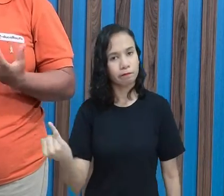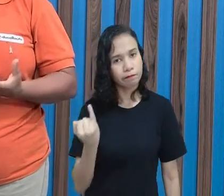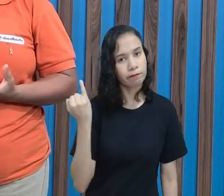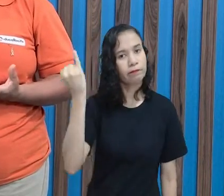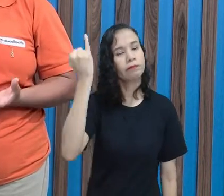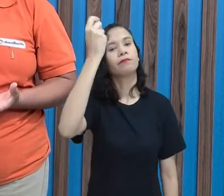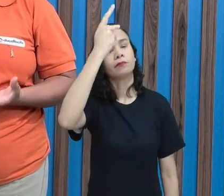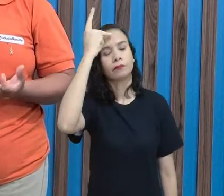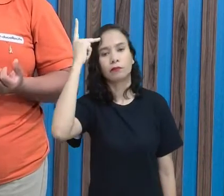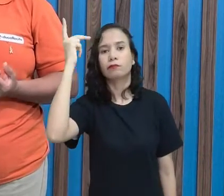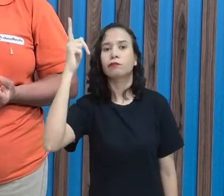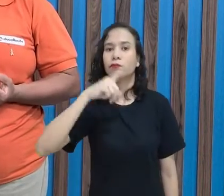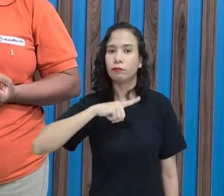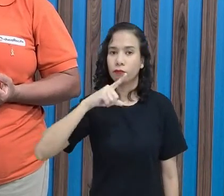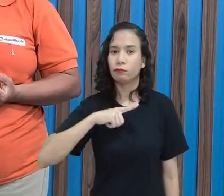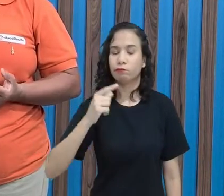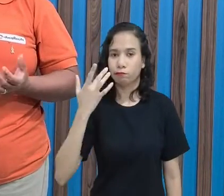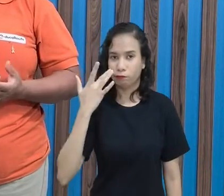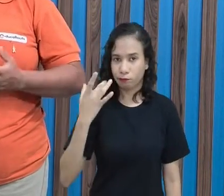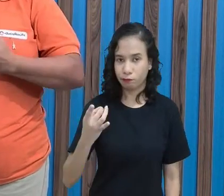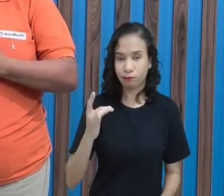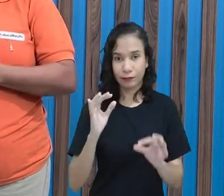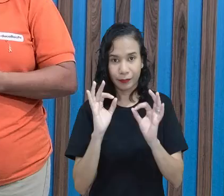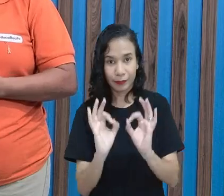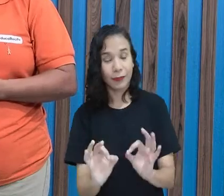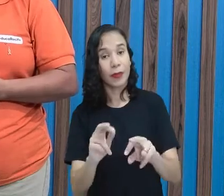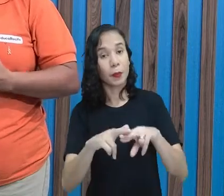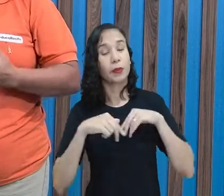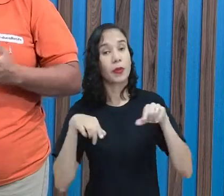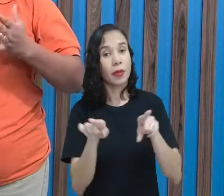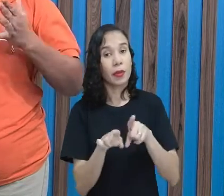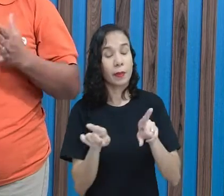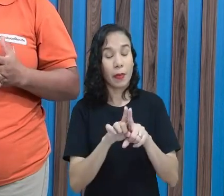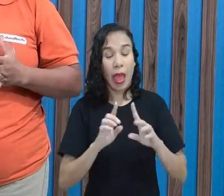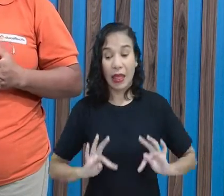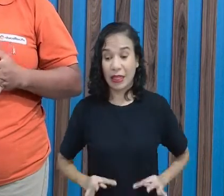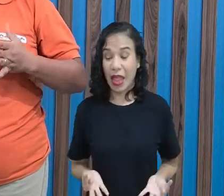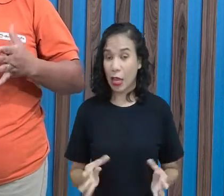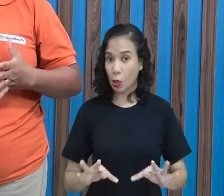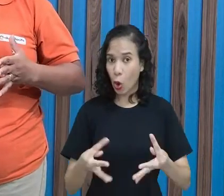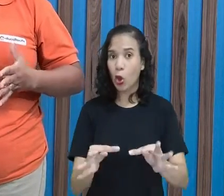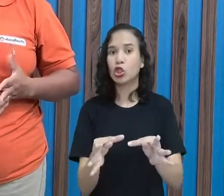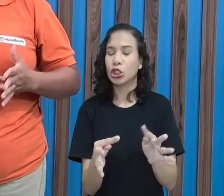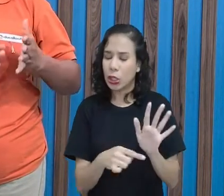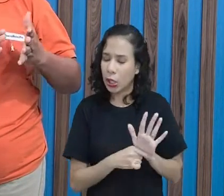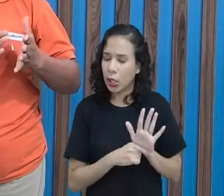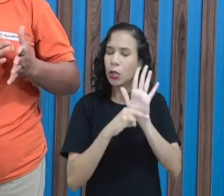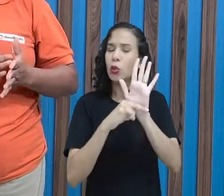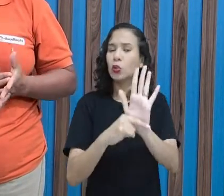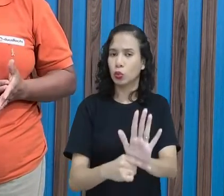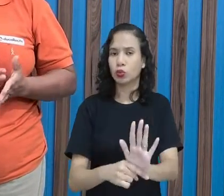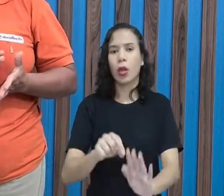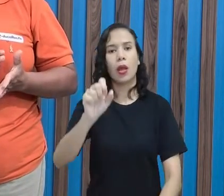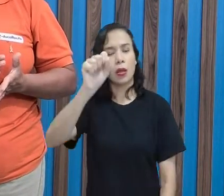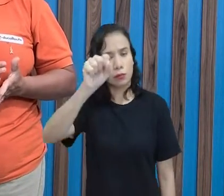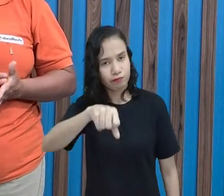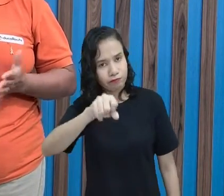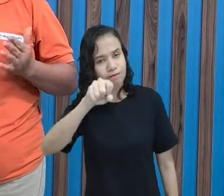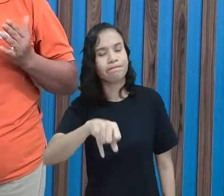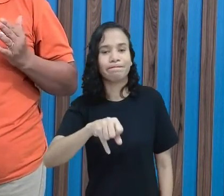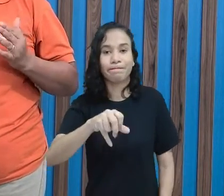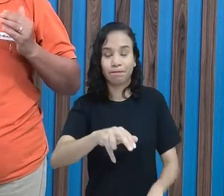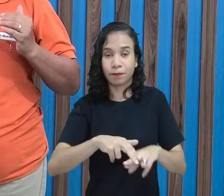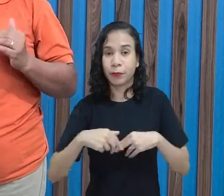importante você ter este cuidado, tá certo? E a medicina, a tecnologia vai ajudar nisso? Vai, com